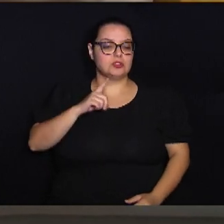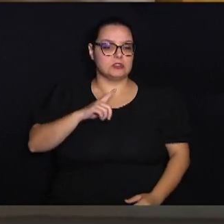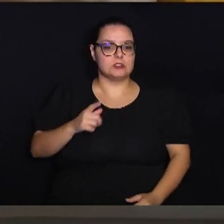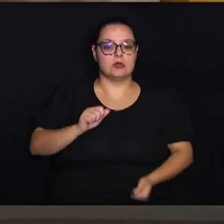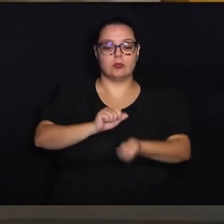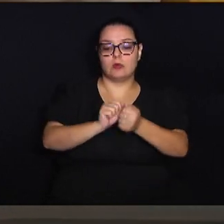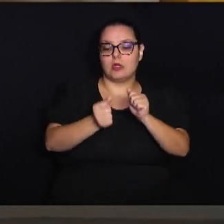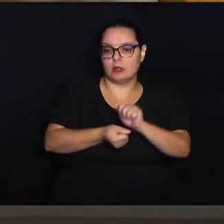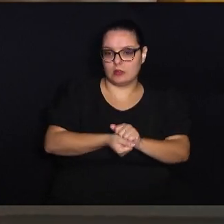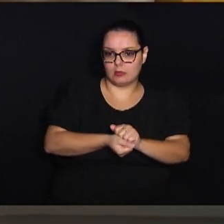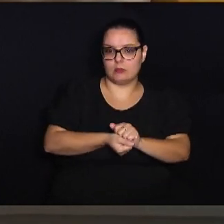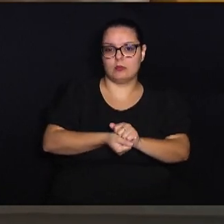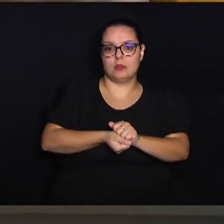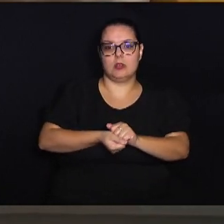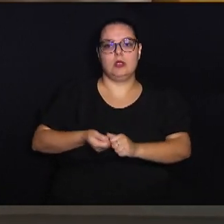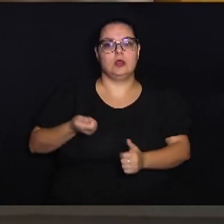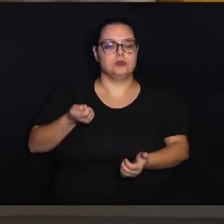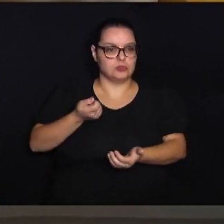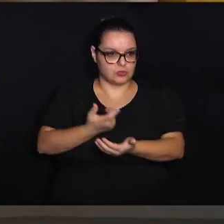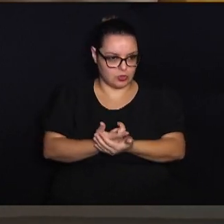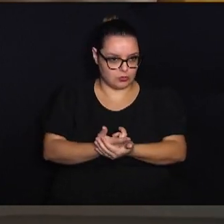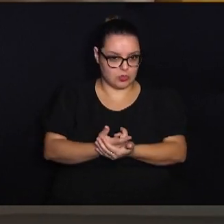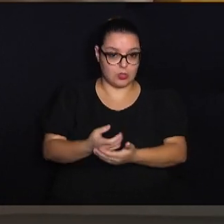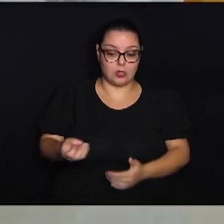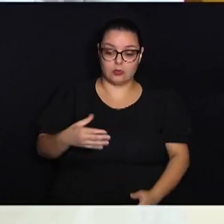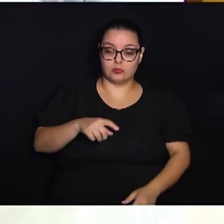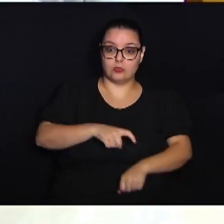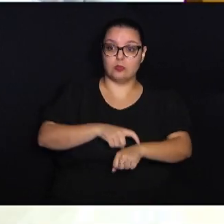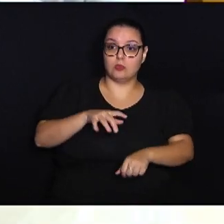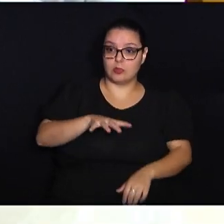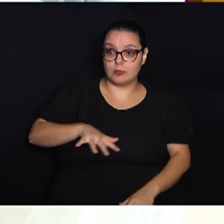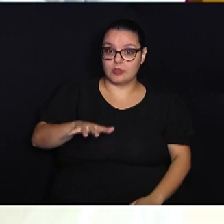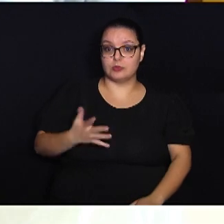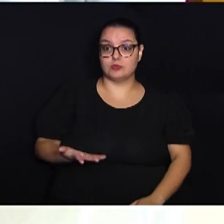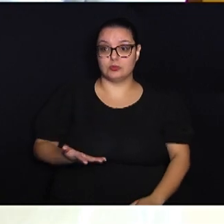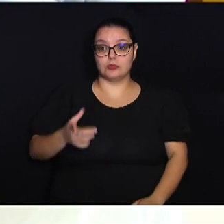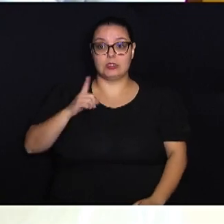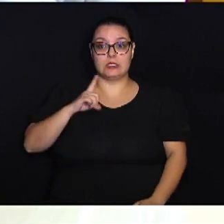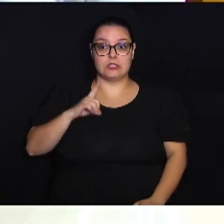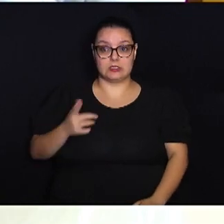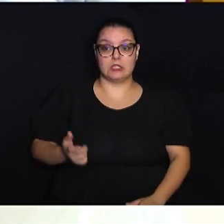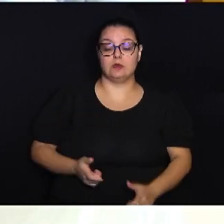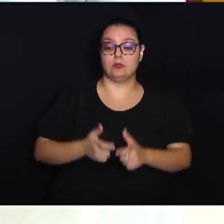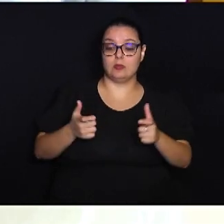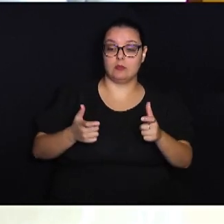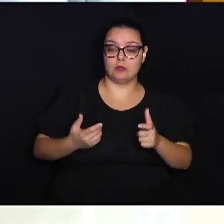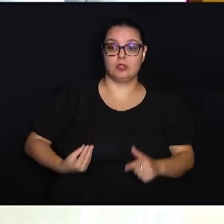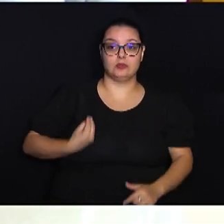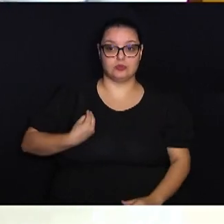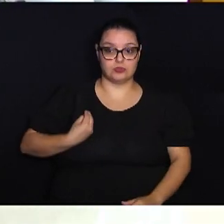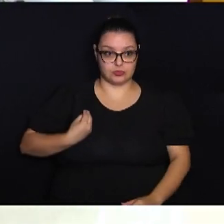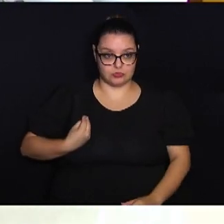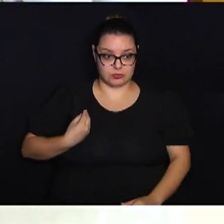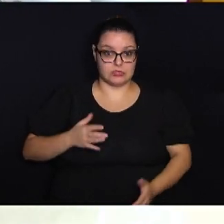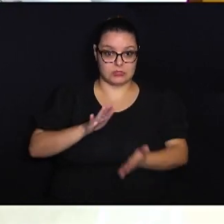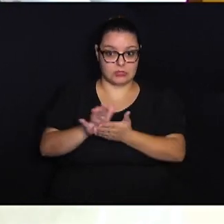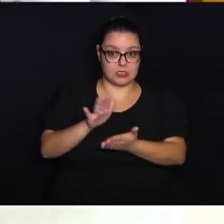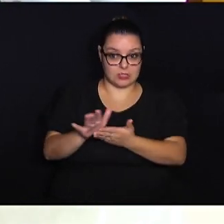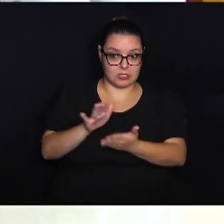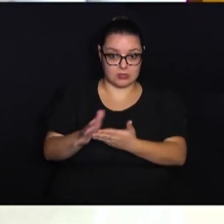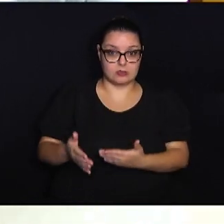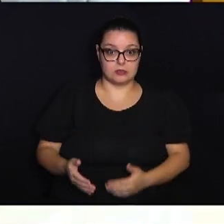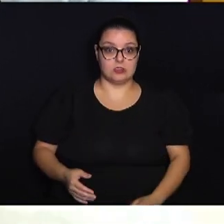E professor, o movimento de forte alta do dólar frente à moeda brasileira nas últimas semanas deve continuar pressionando a inflação no país?